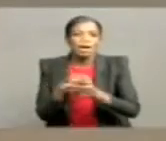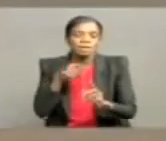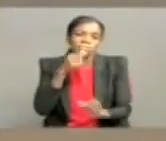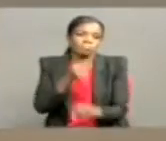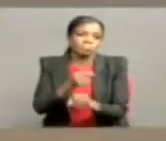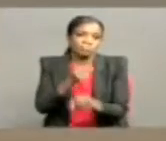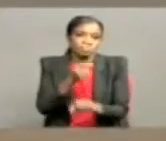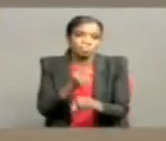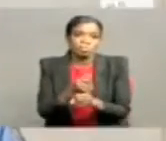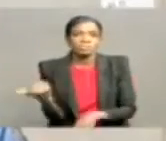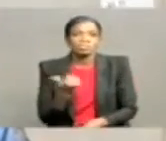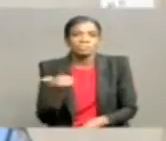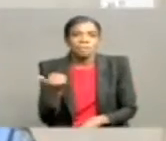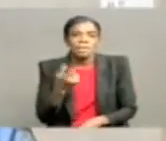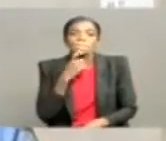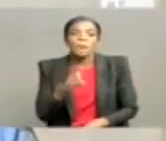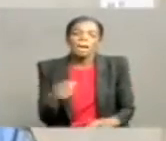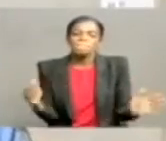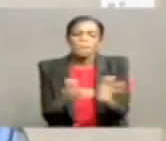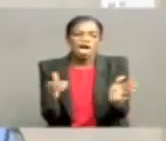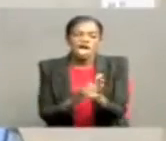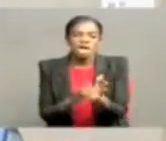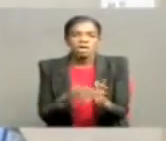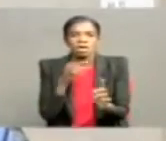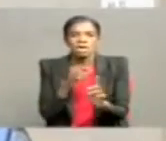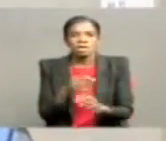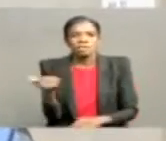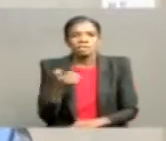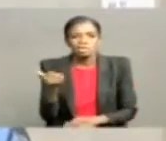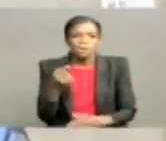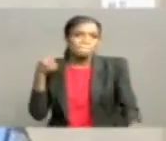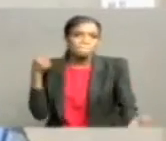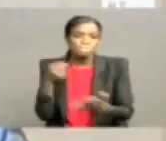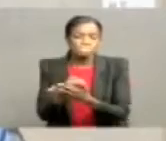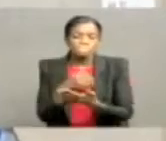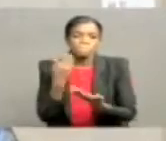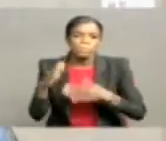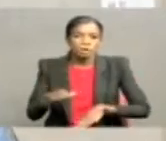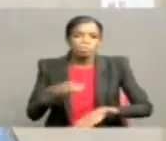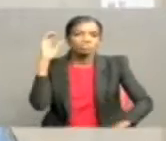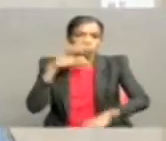que fazia táxi. O indivíduo, presumível autor deste atropelamento mortal, já está detido.